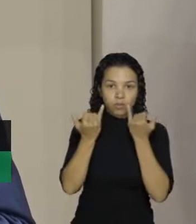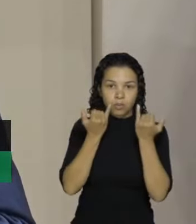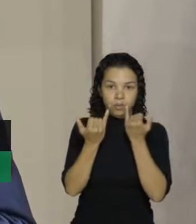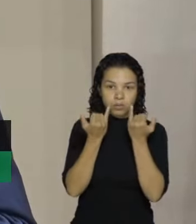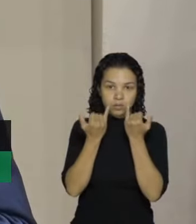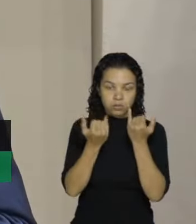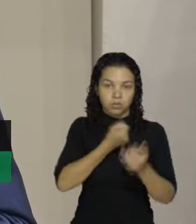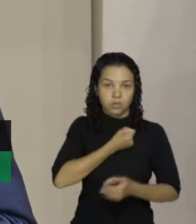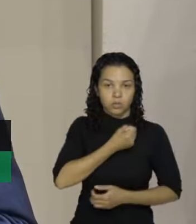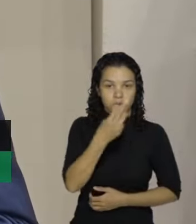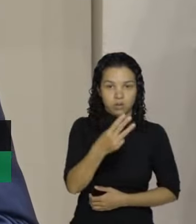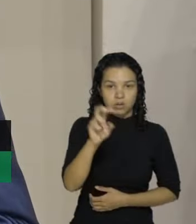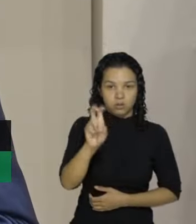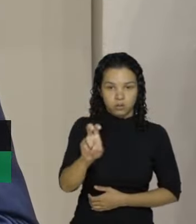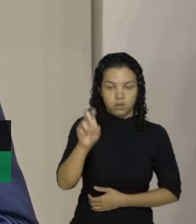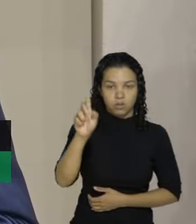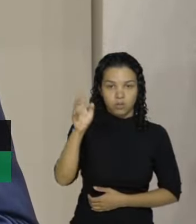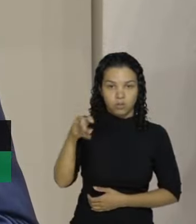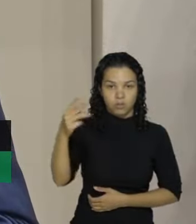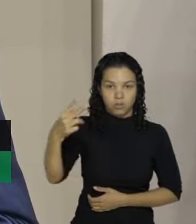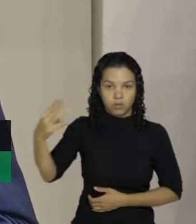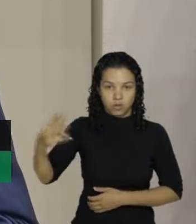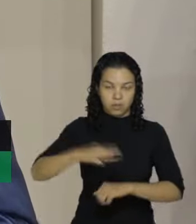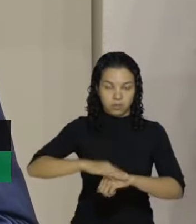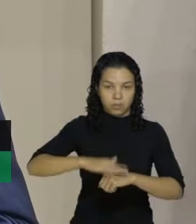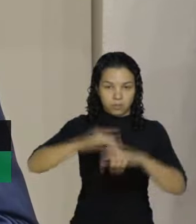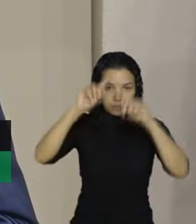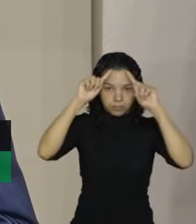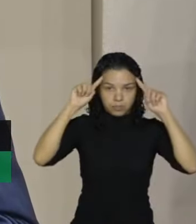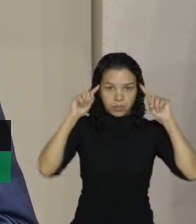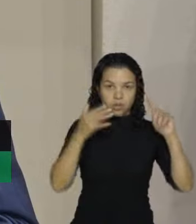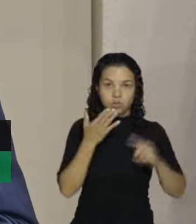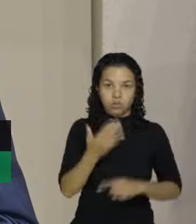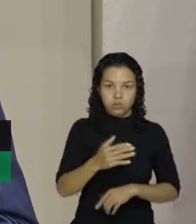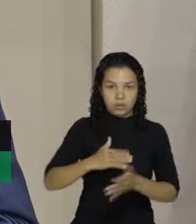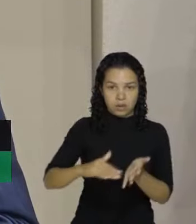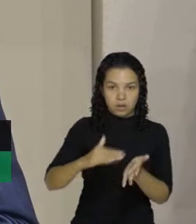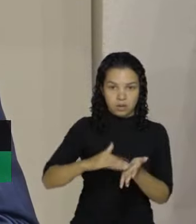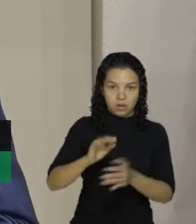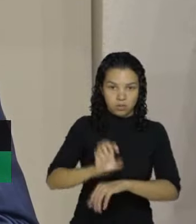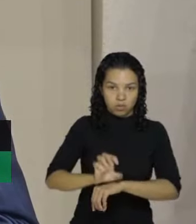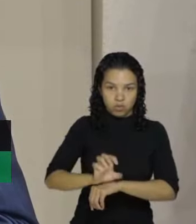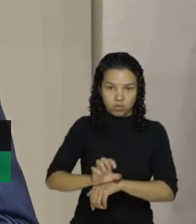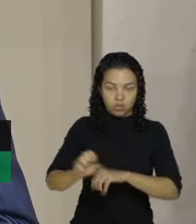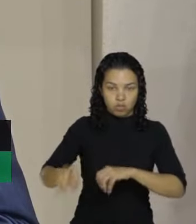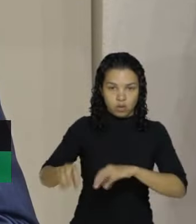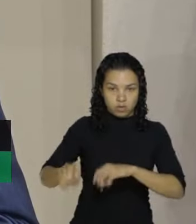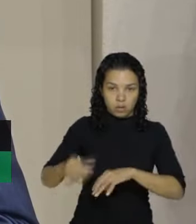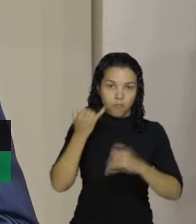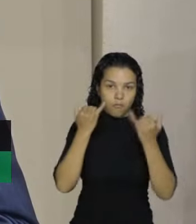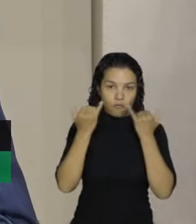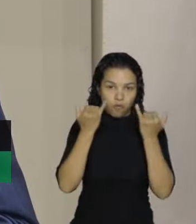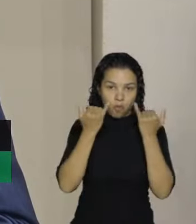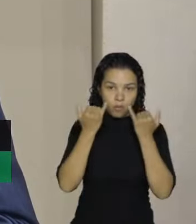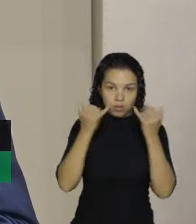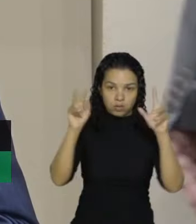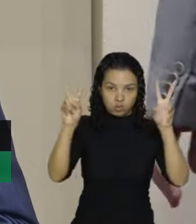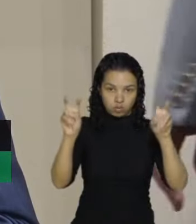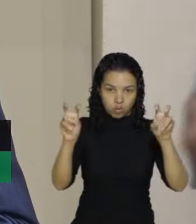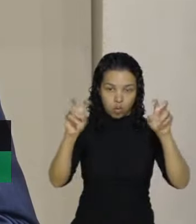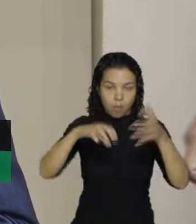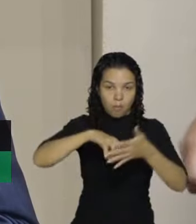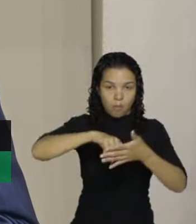informação 35/2023, autoria deputado Neudir Sareta, solicitando ao secretário de Estado da Educação informações acerca do bloqueio